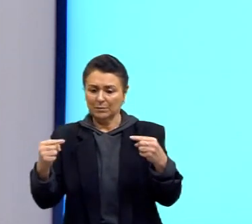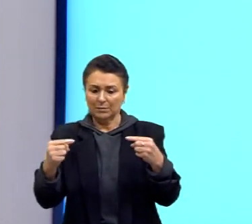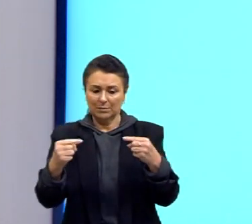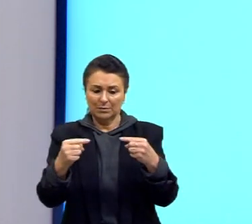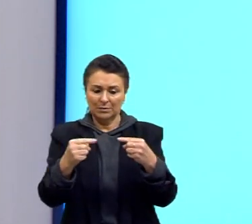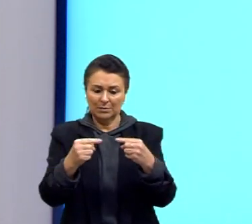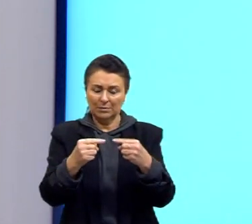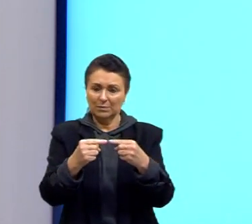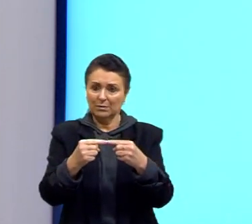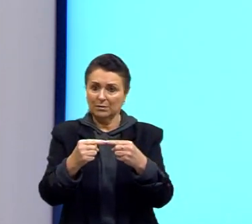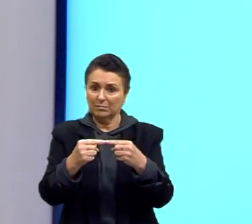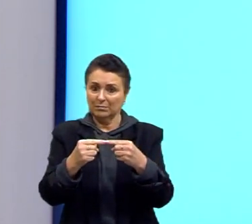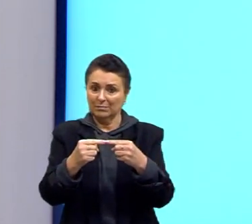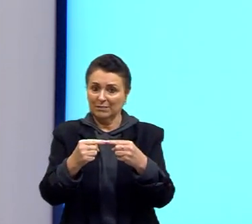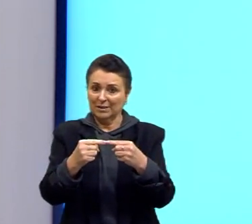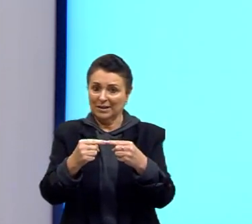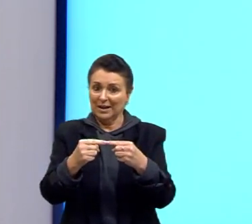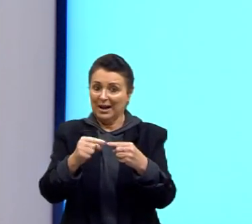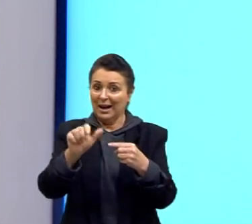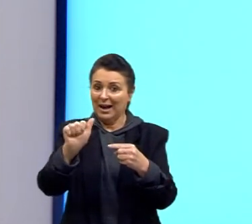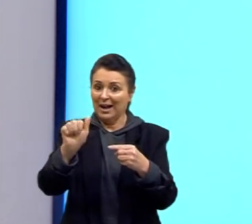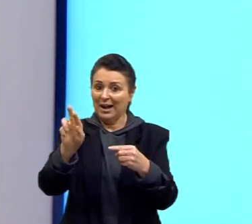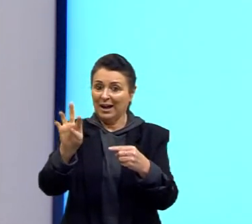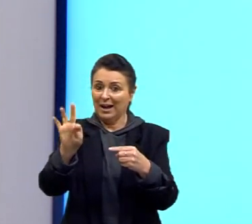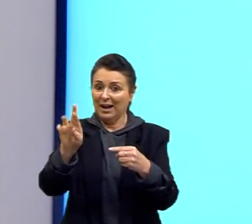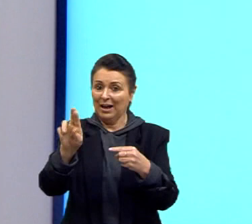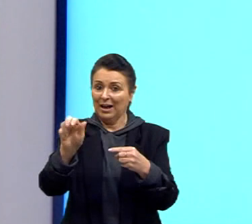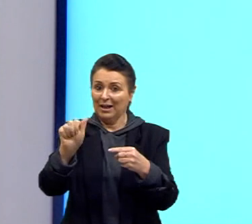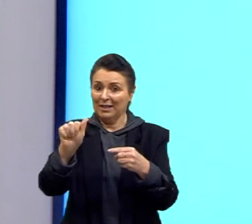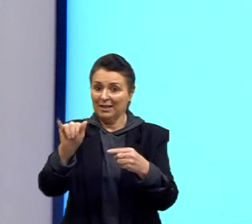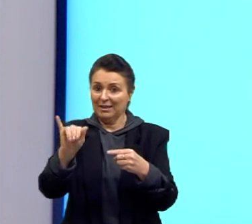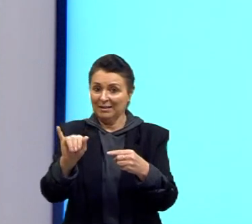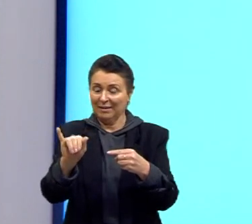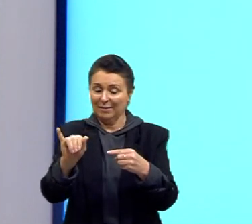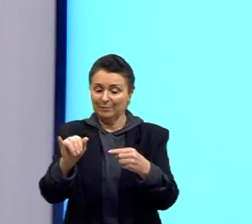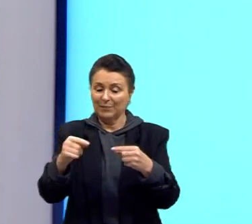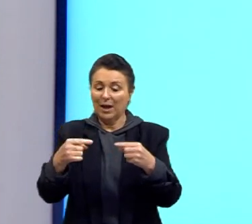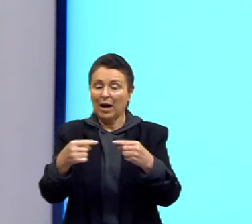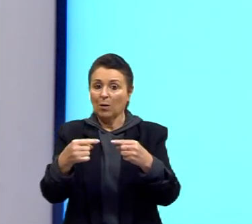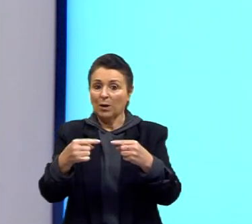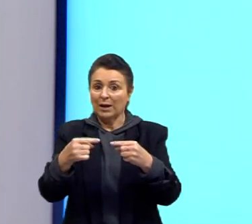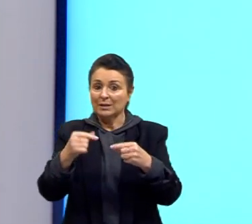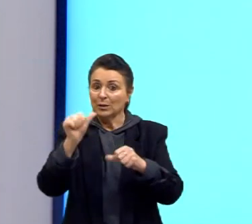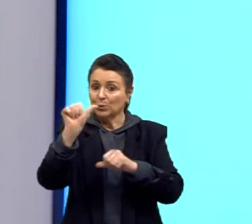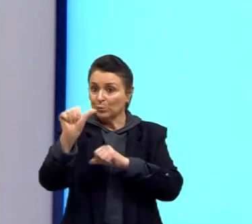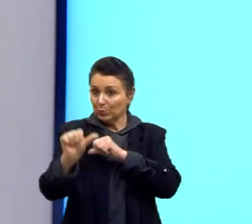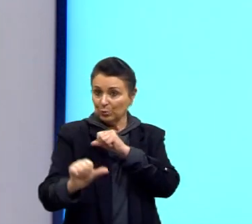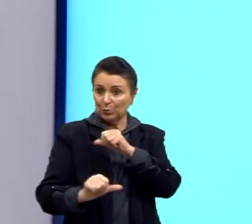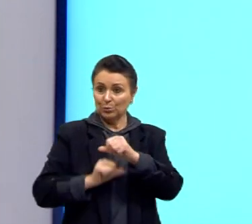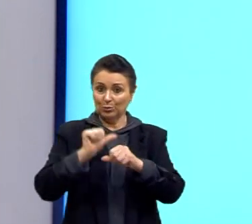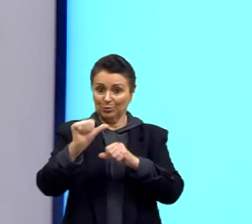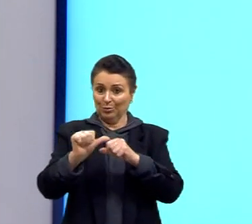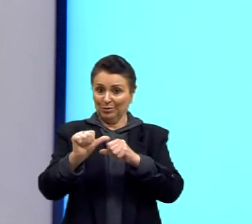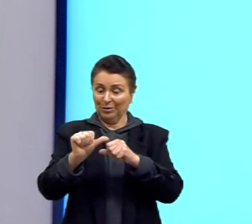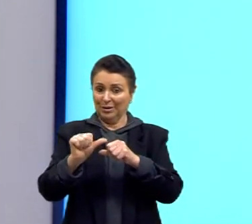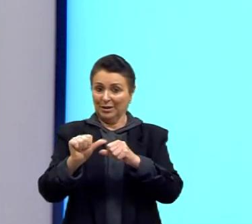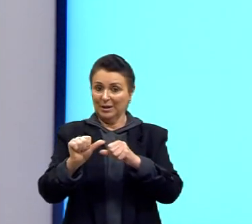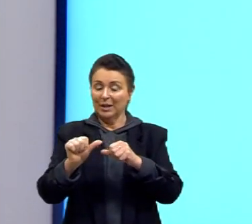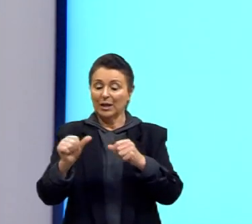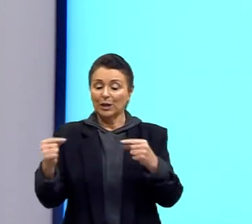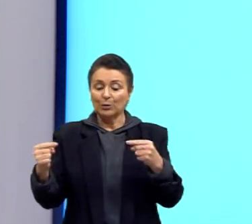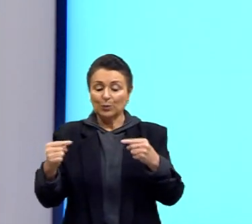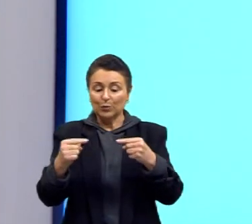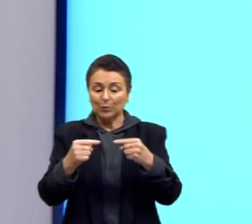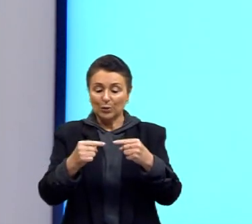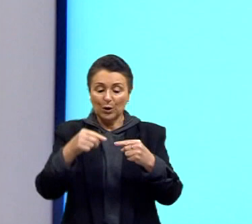se atrair essa vão querer ficar próximo um do outro o seu viro um desses dois rimas e